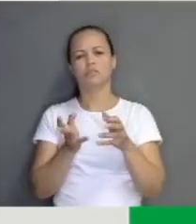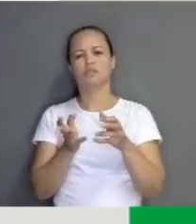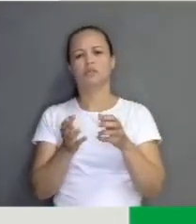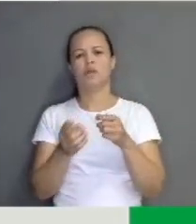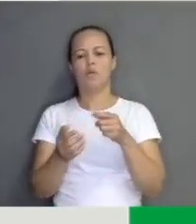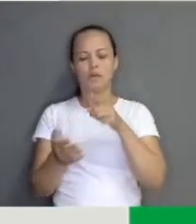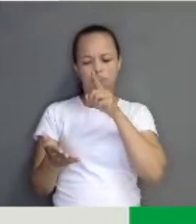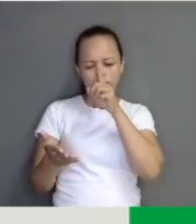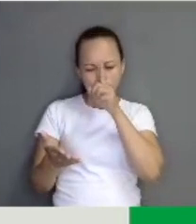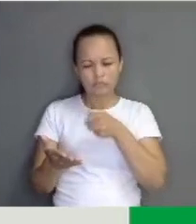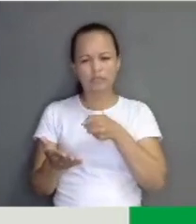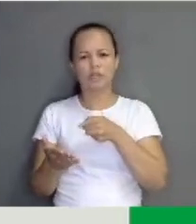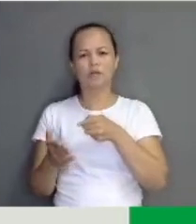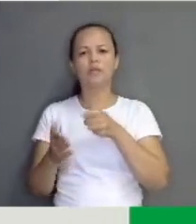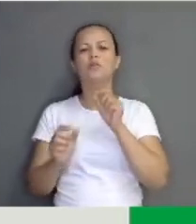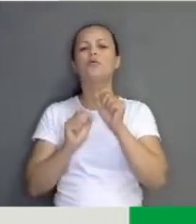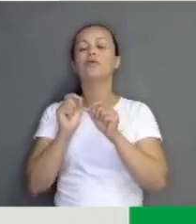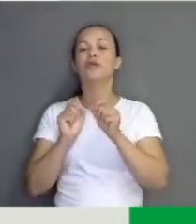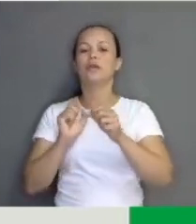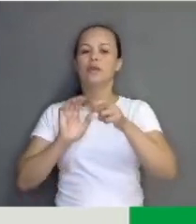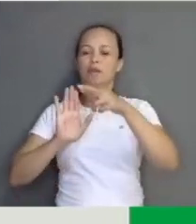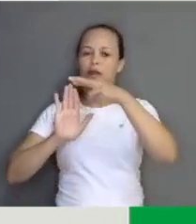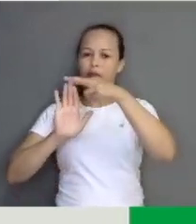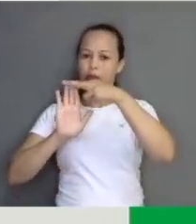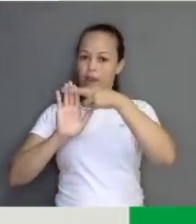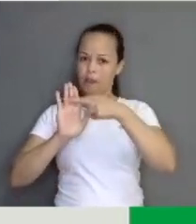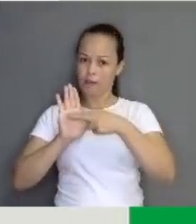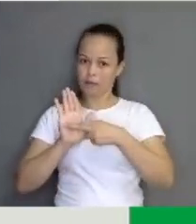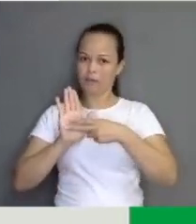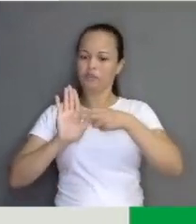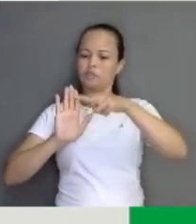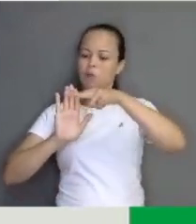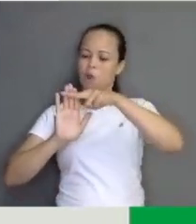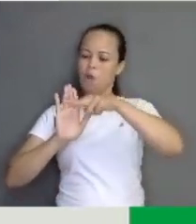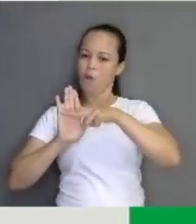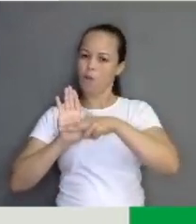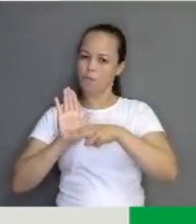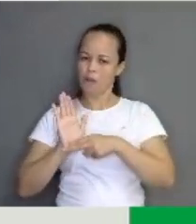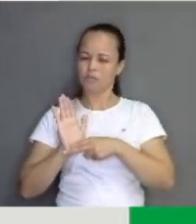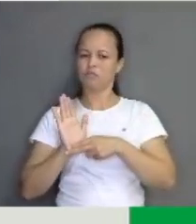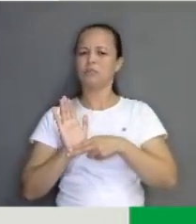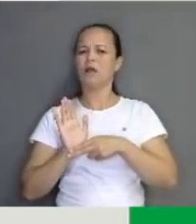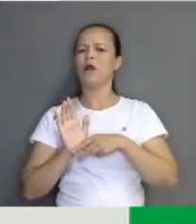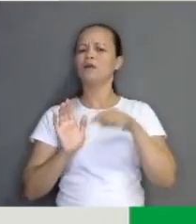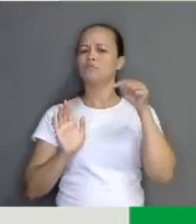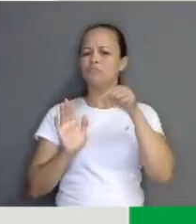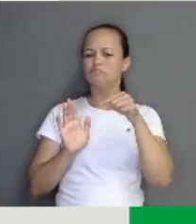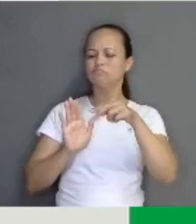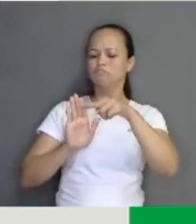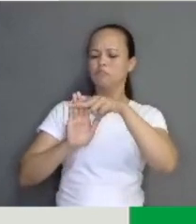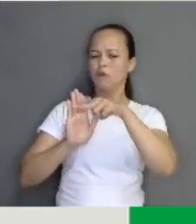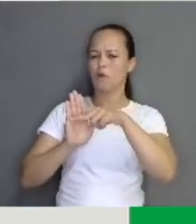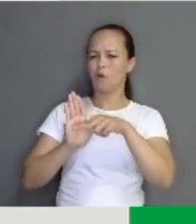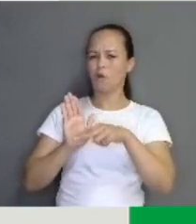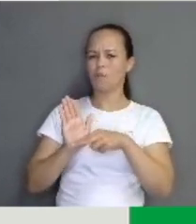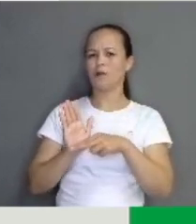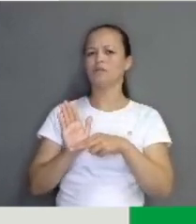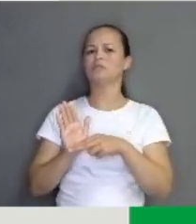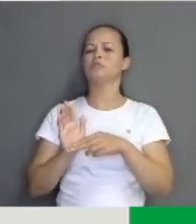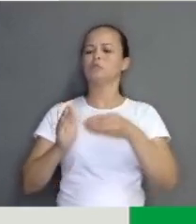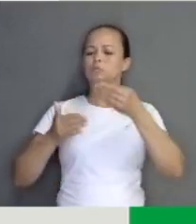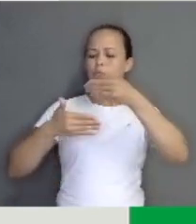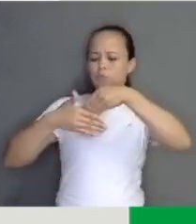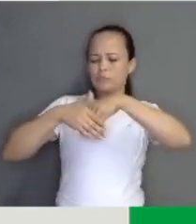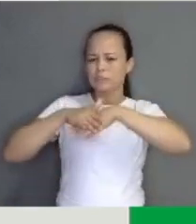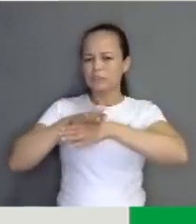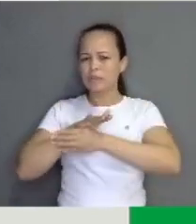determinam algumas regras e normas, certo? Daí a gente tem as normas, os hábitos, né? Aquele grupo